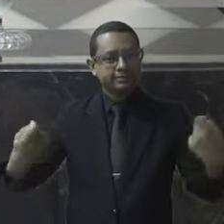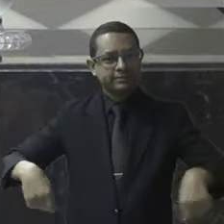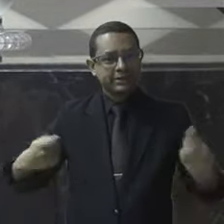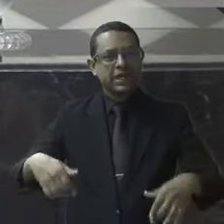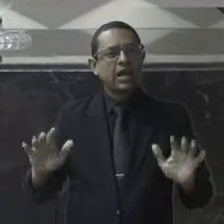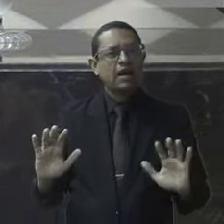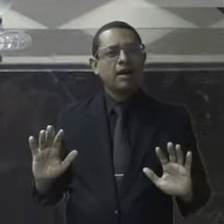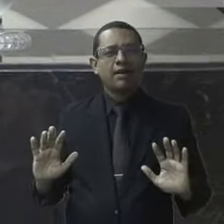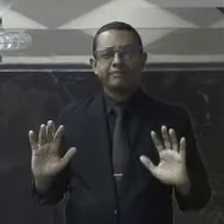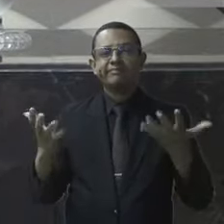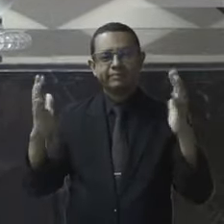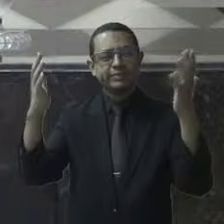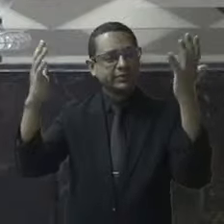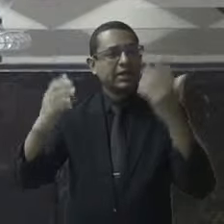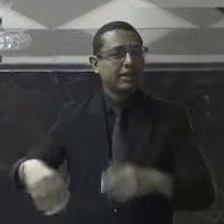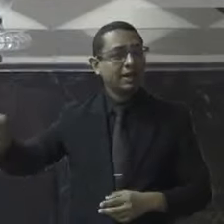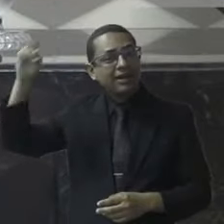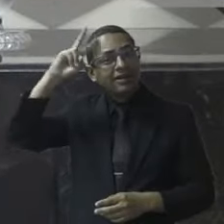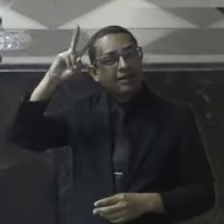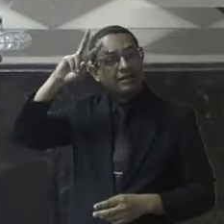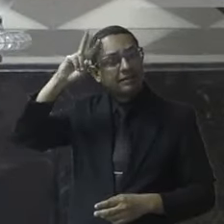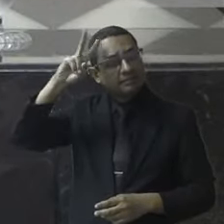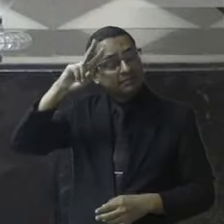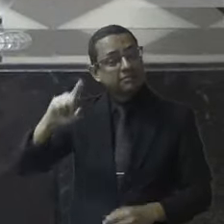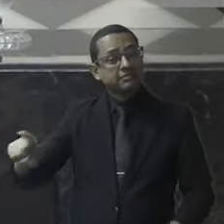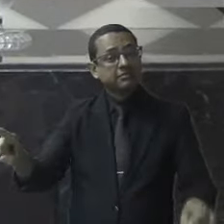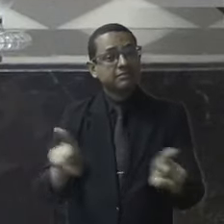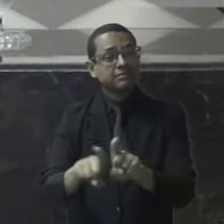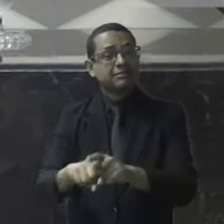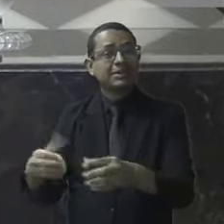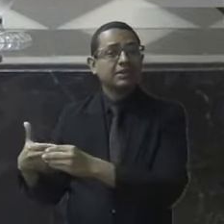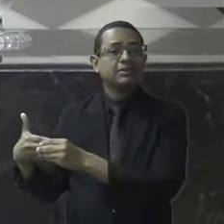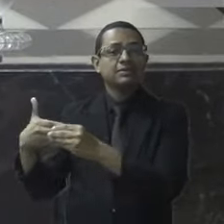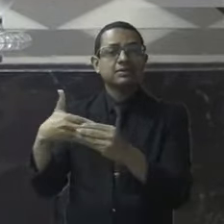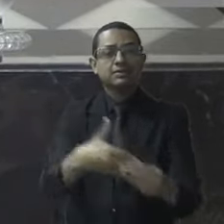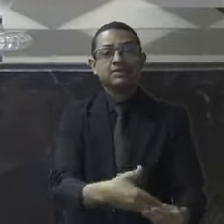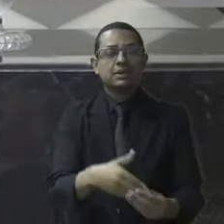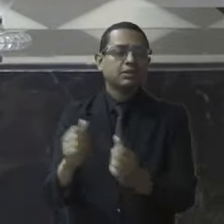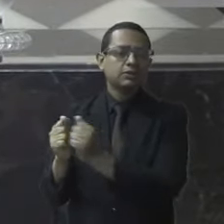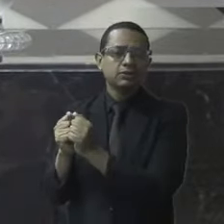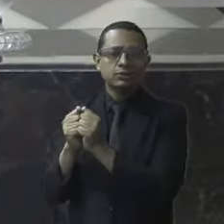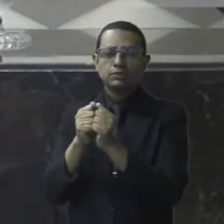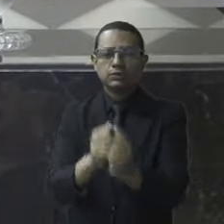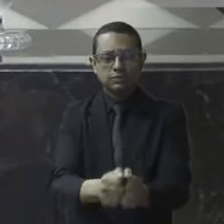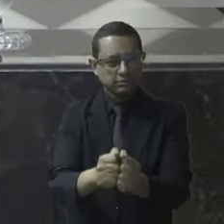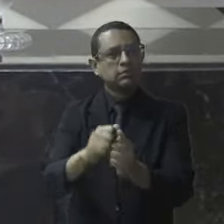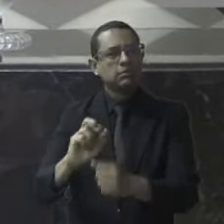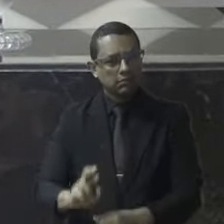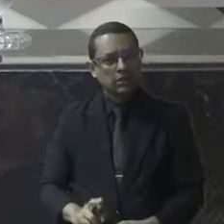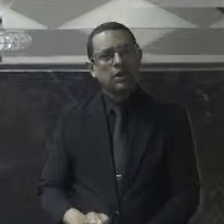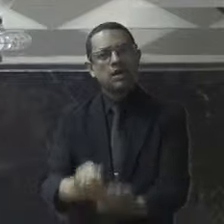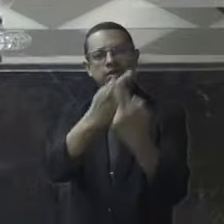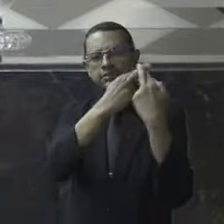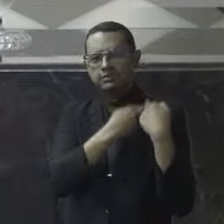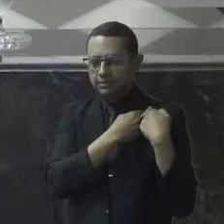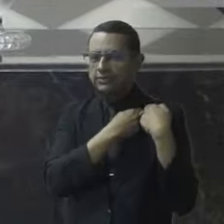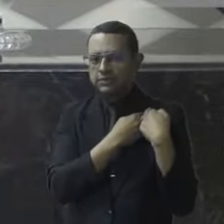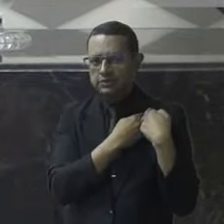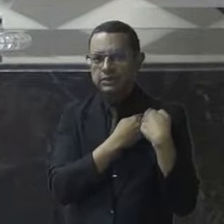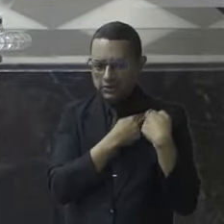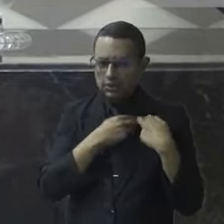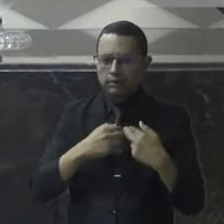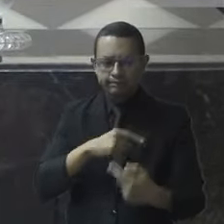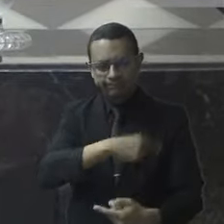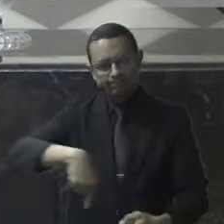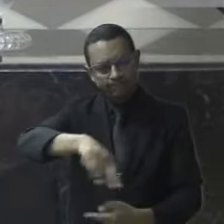e lembrado, mas também traz consigo a responsabilidade de continuarmos a